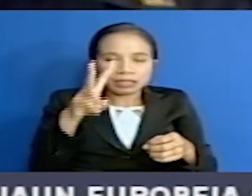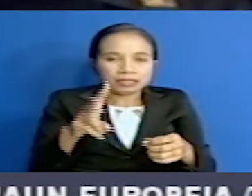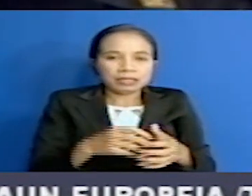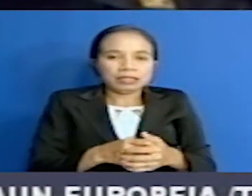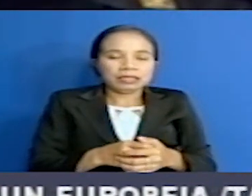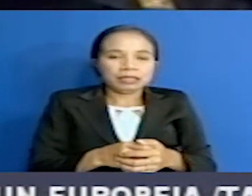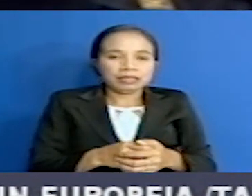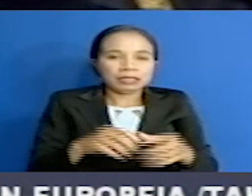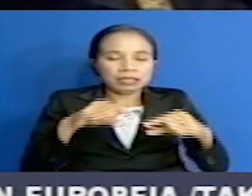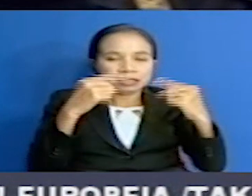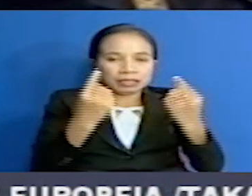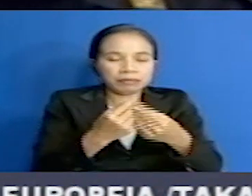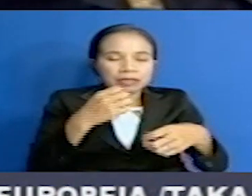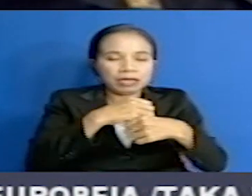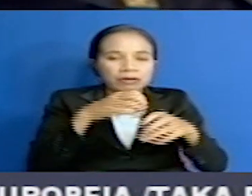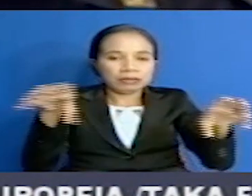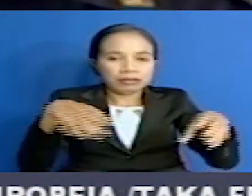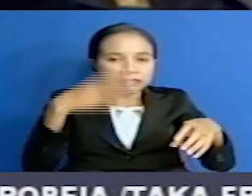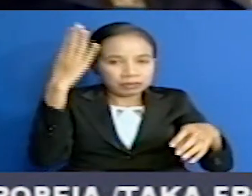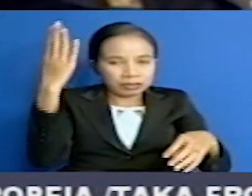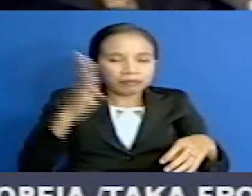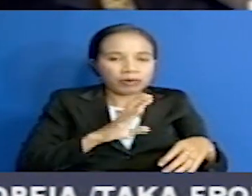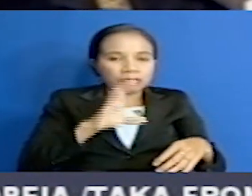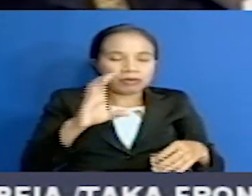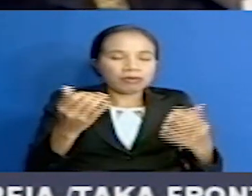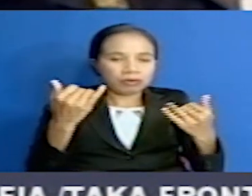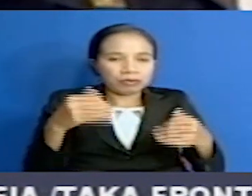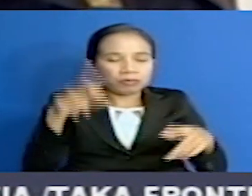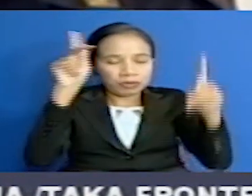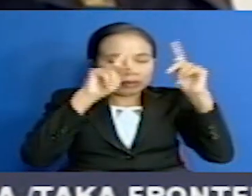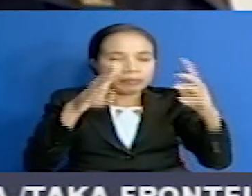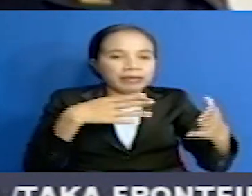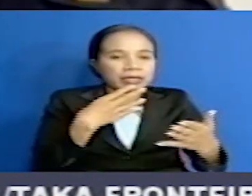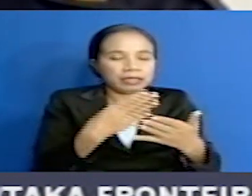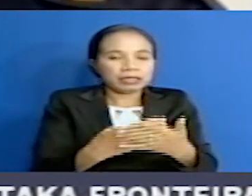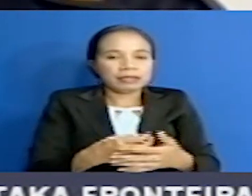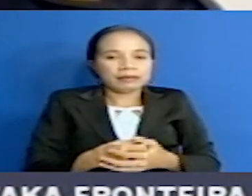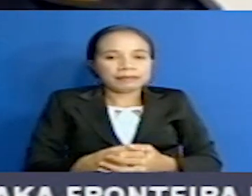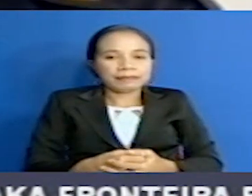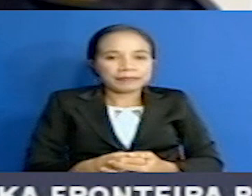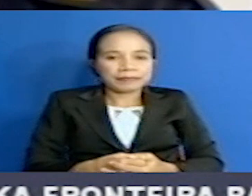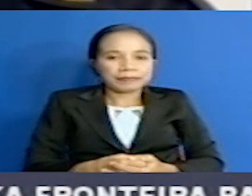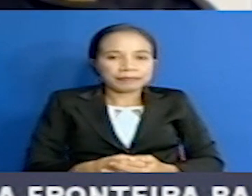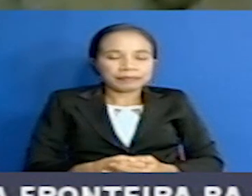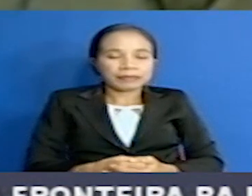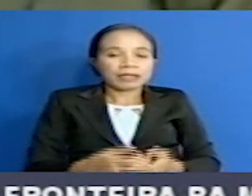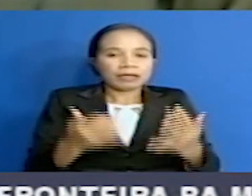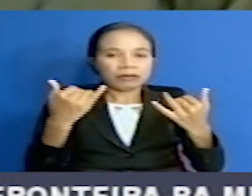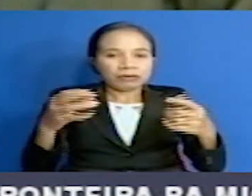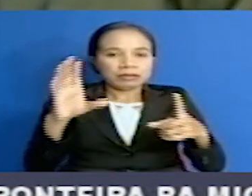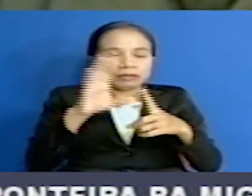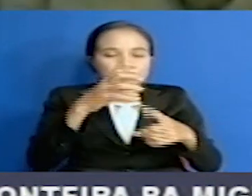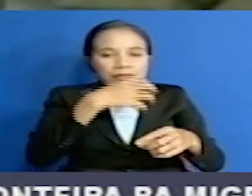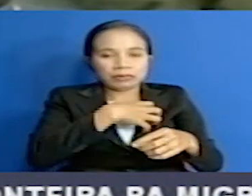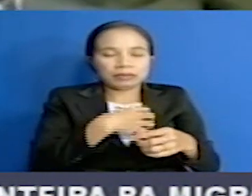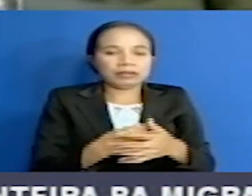equipa completo, halo serviço, né? Dali o tempo, situação lá o dia controlado. Lá os de Bocó, mas a nível territorial nacional. Daudau, né? Comando